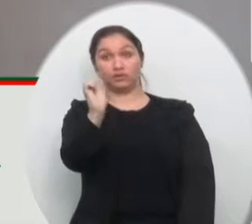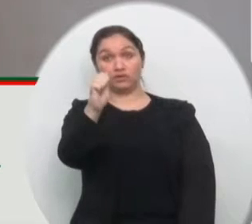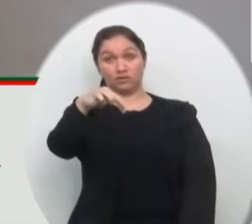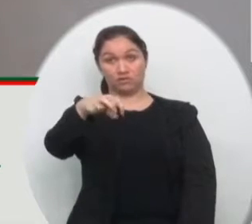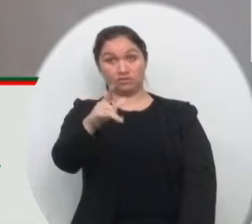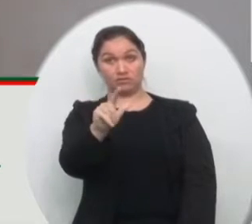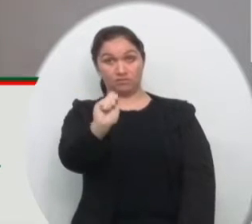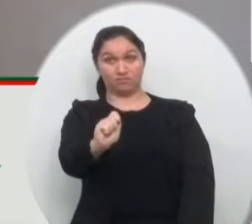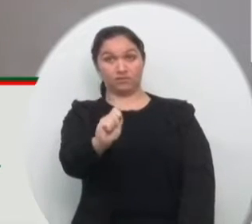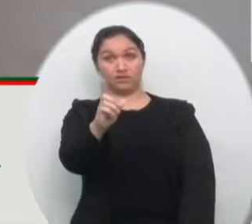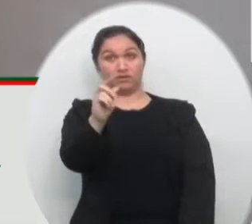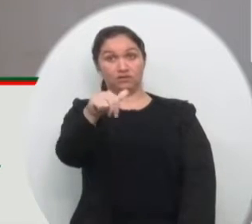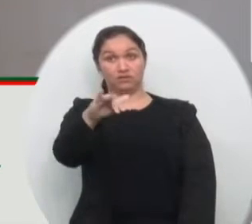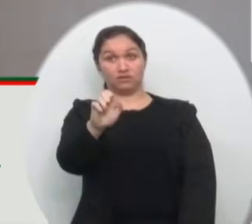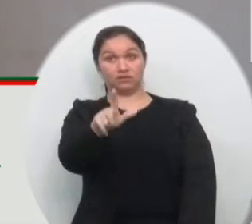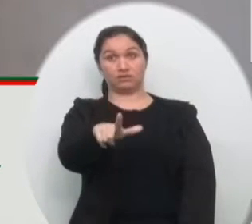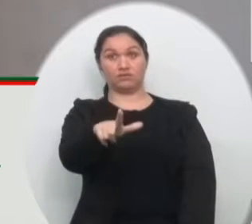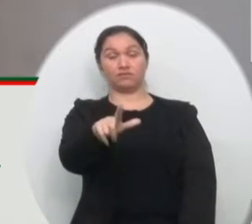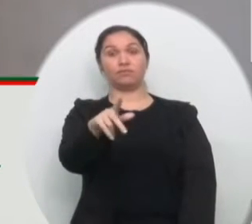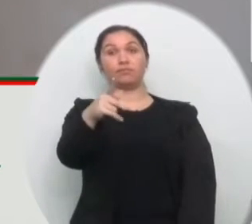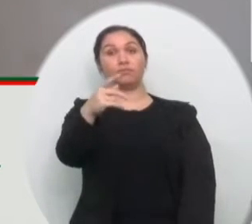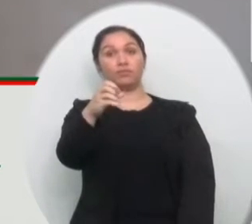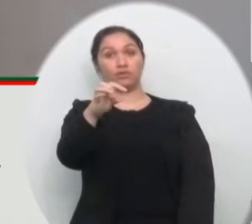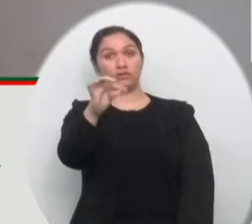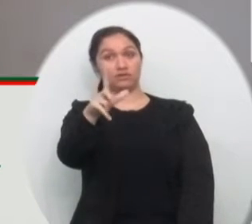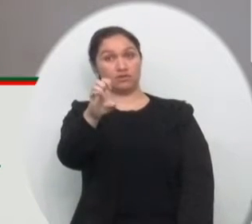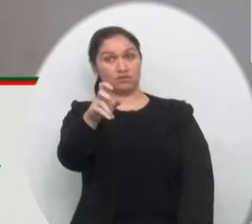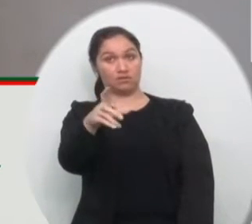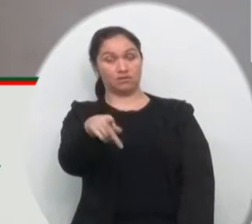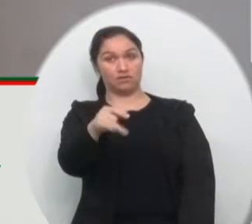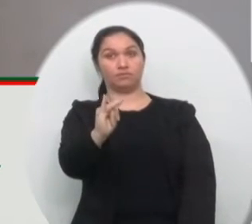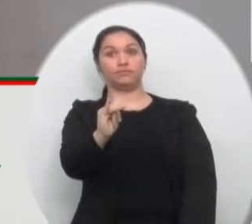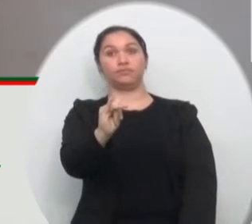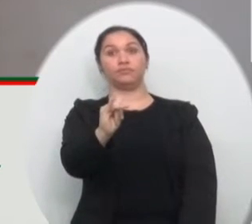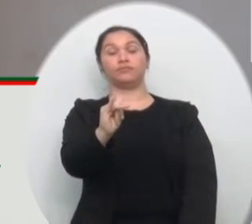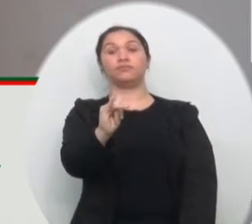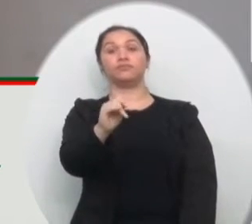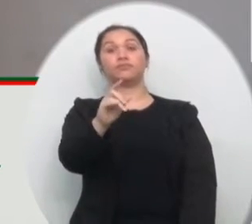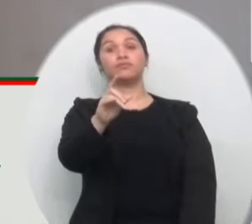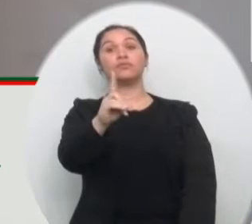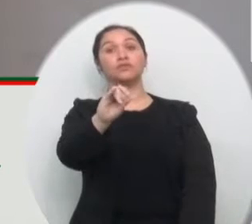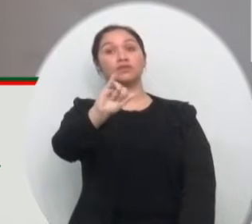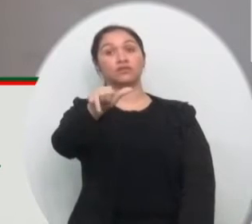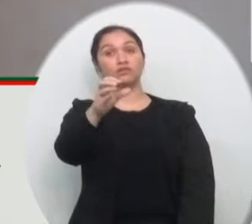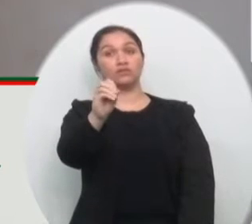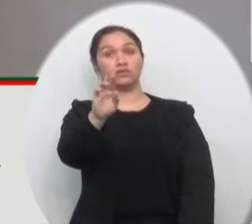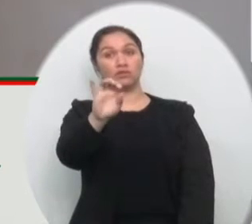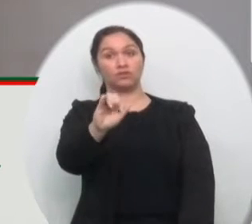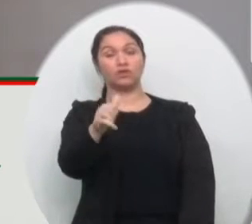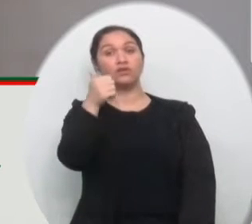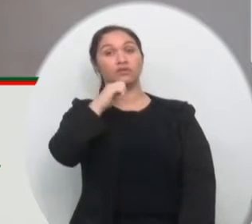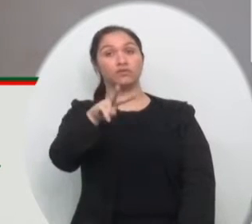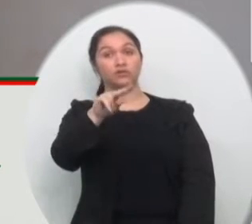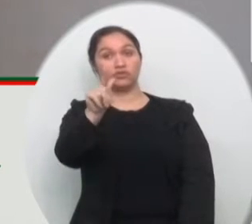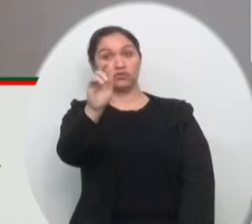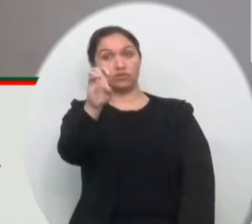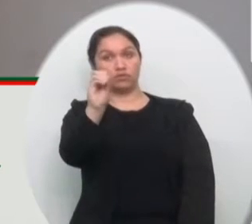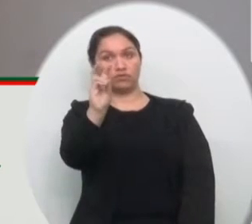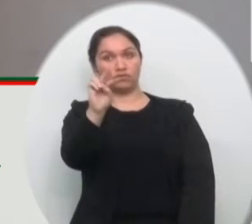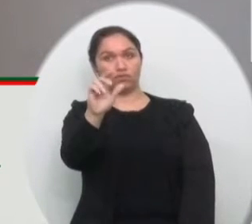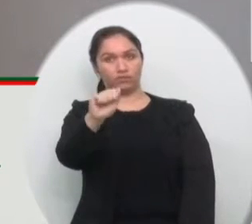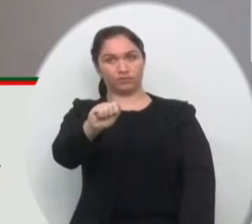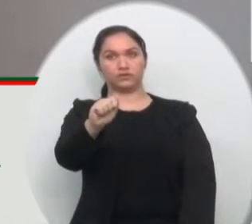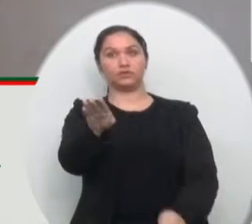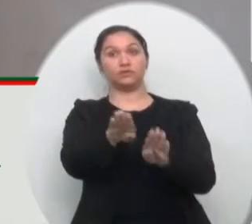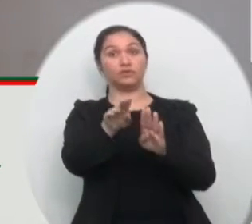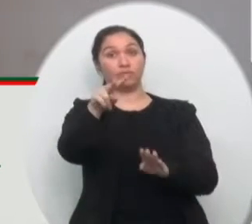Miri D'Agostinho, vereador Aldinei Potelec, vereador Moacir da Júlia, vereador Paulo Ferrarese, a vereadora Giovana Zanetti, o vereador Toninho da